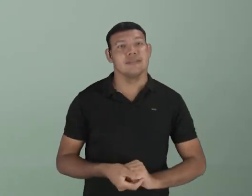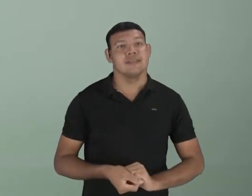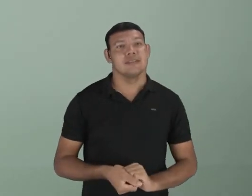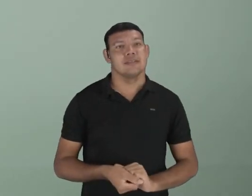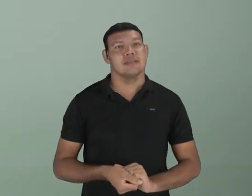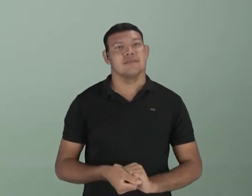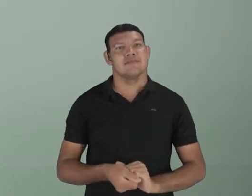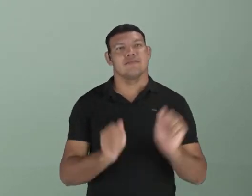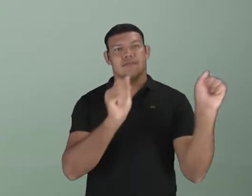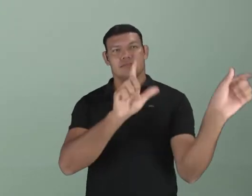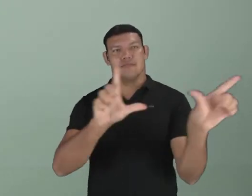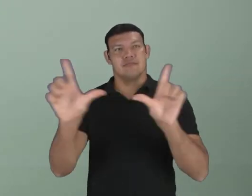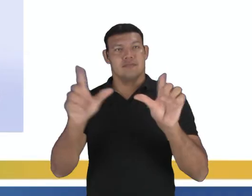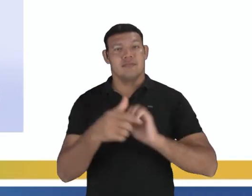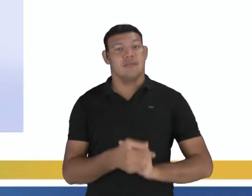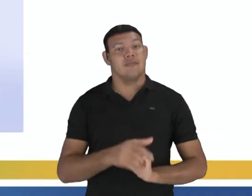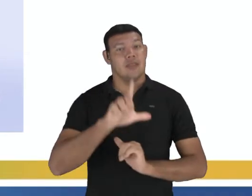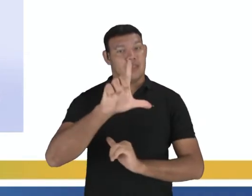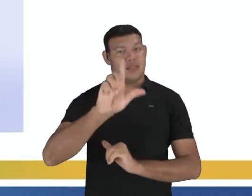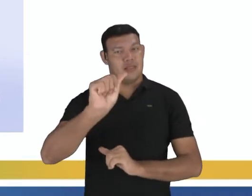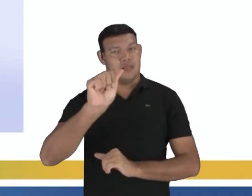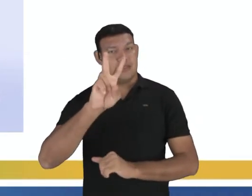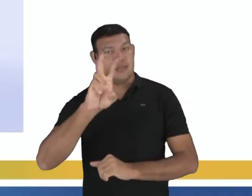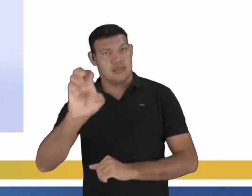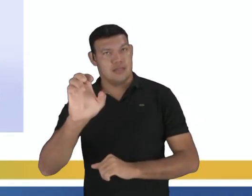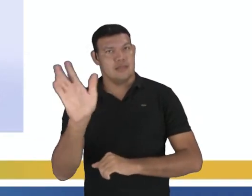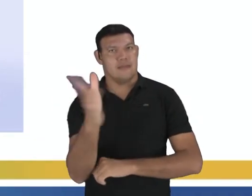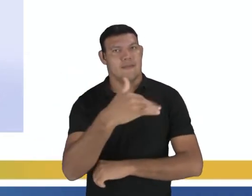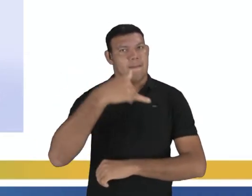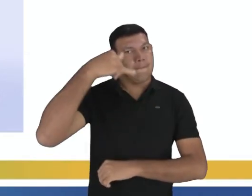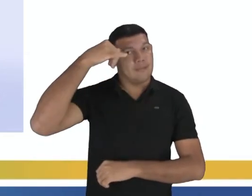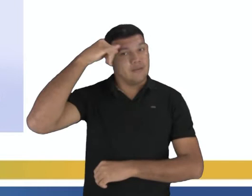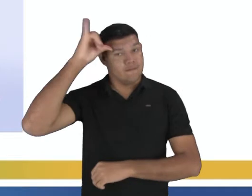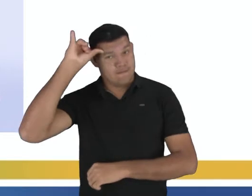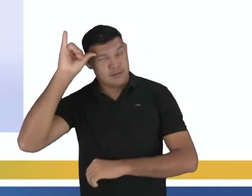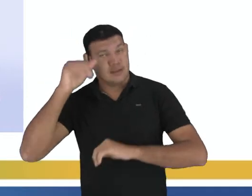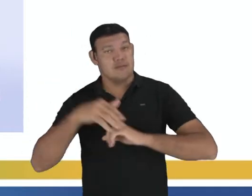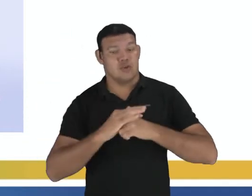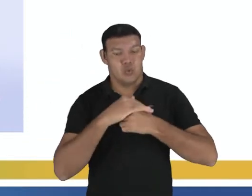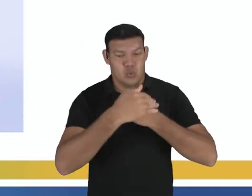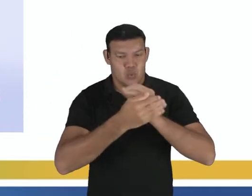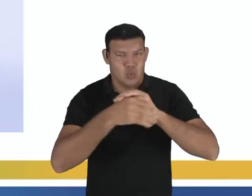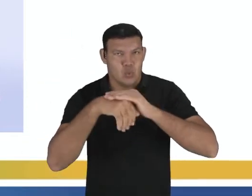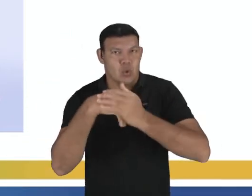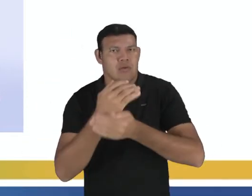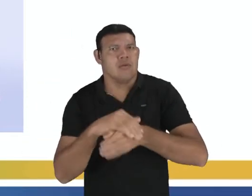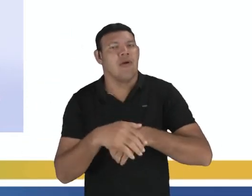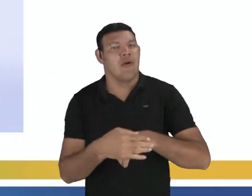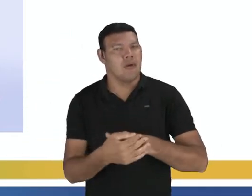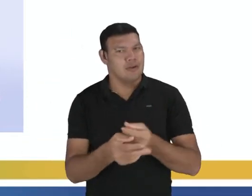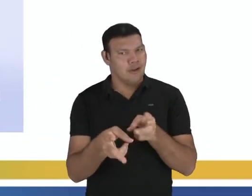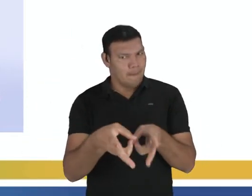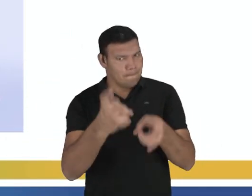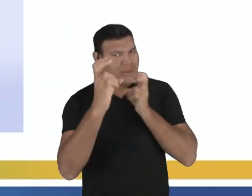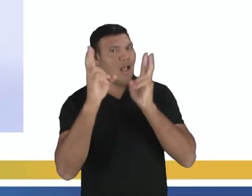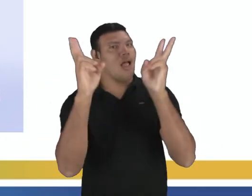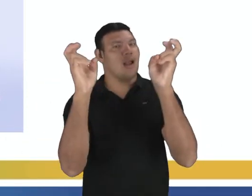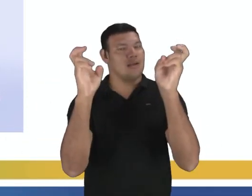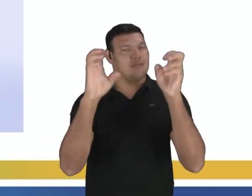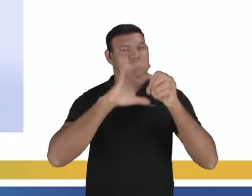aqui, olha o slide, lave, evite. Então veja como o